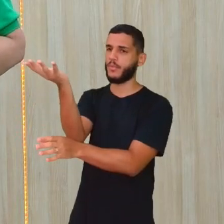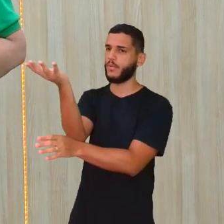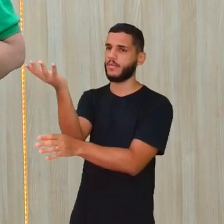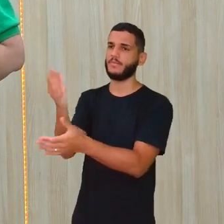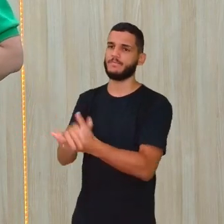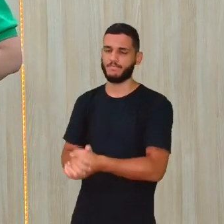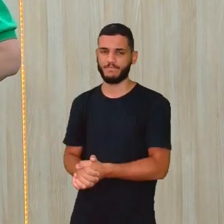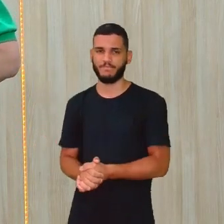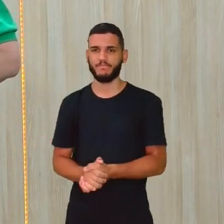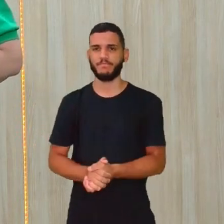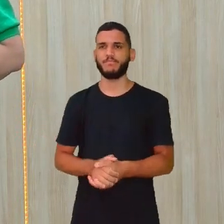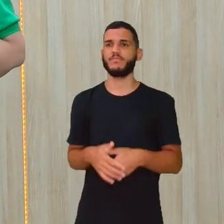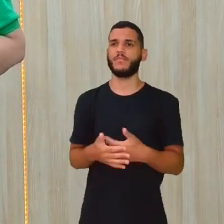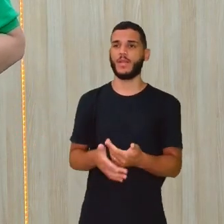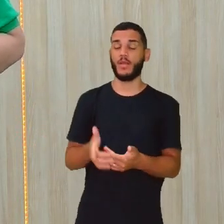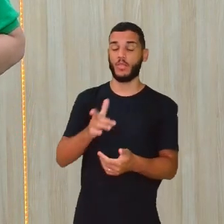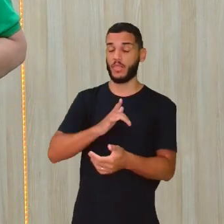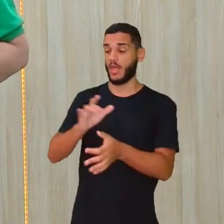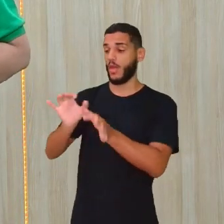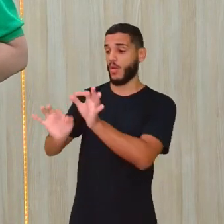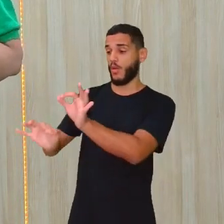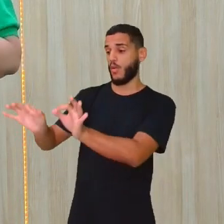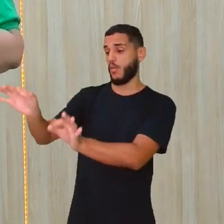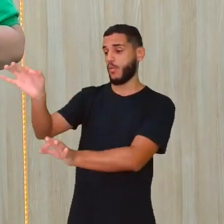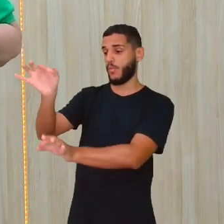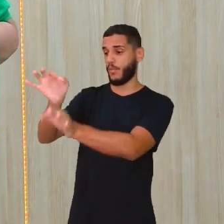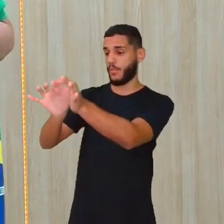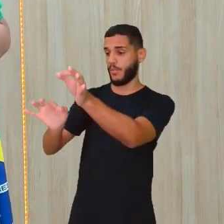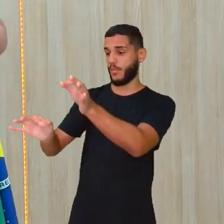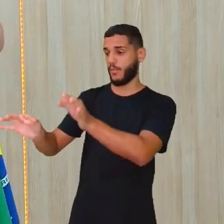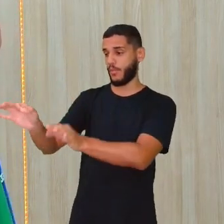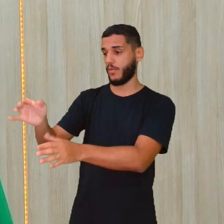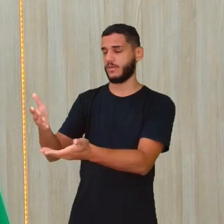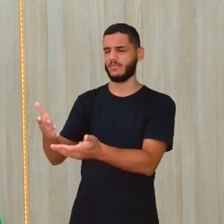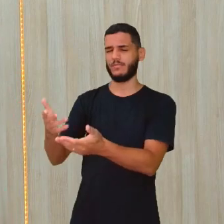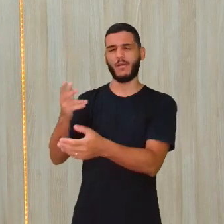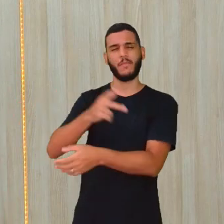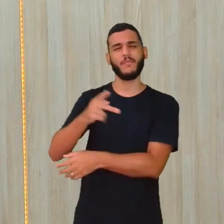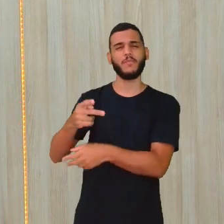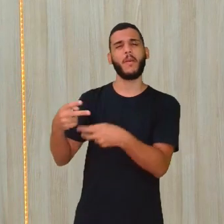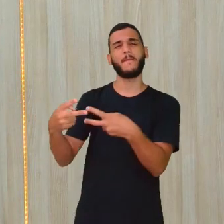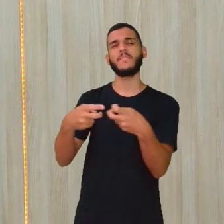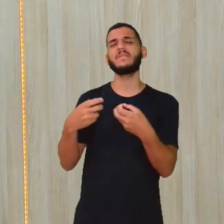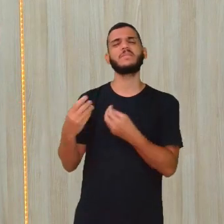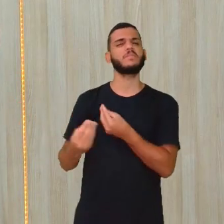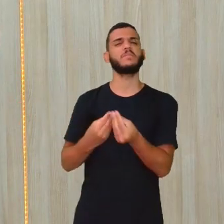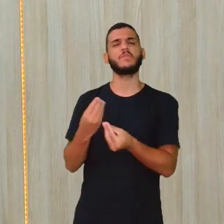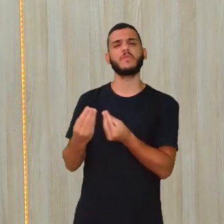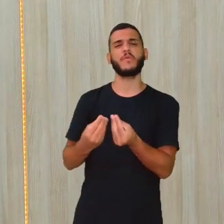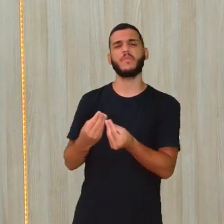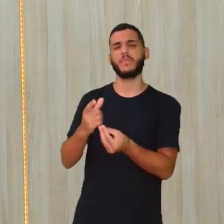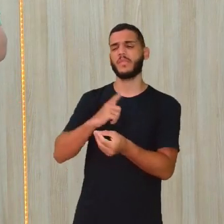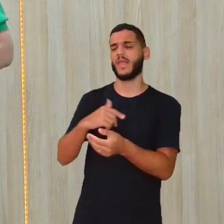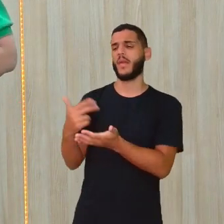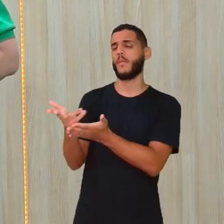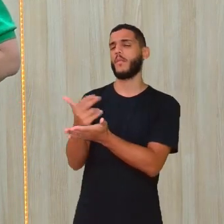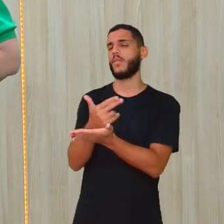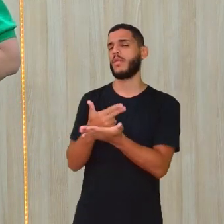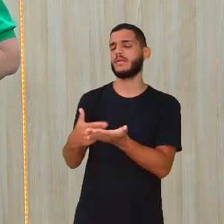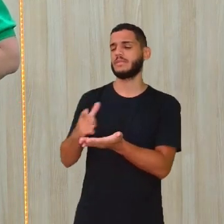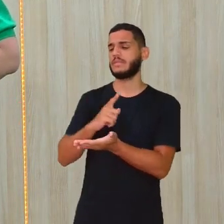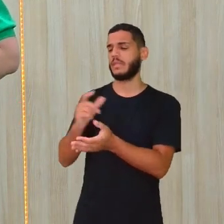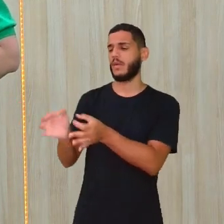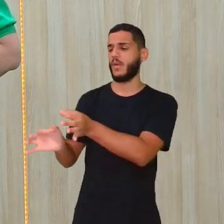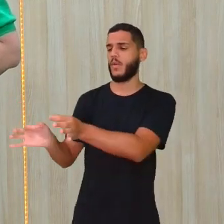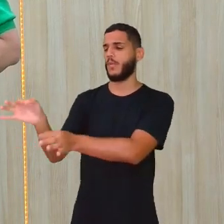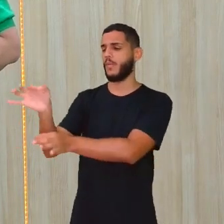que além de estarem em agitação, professora, como é que a senhora percebe que através do desenho está em agitação?